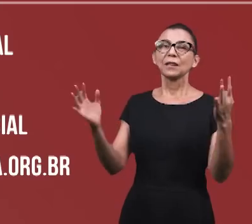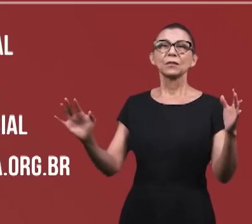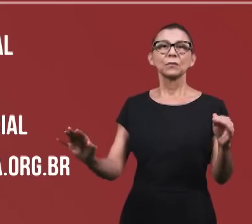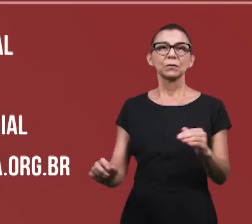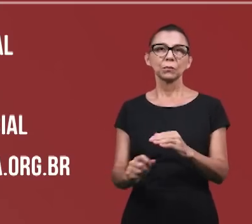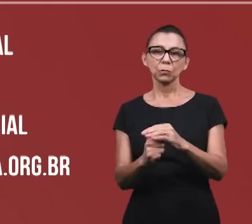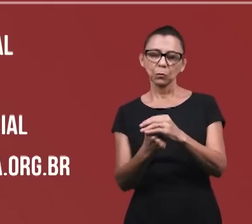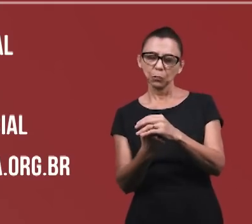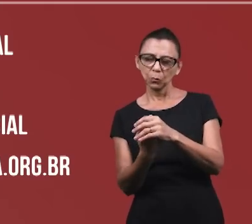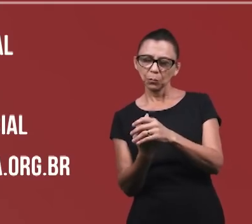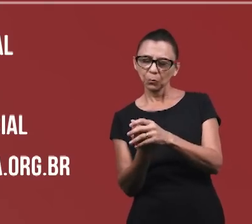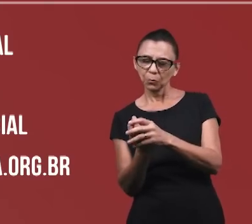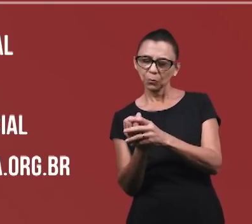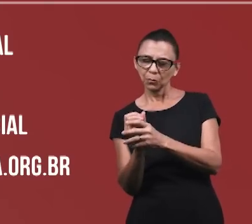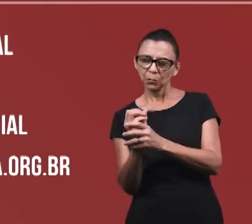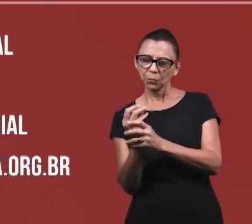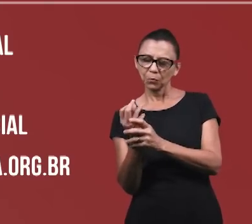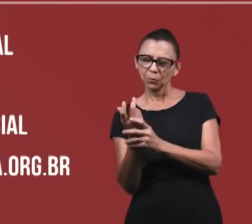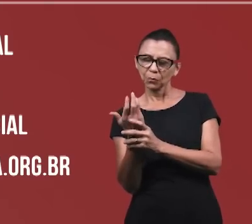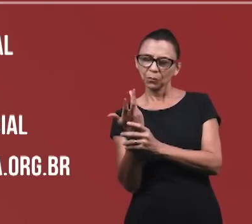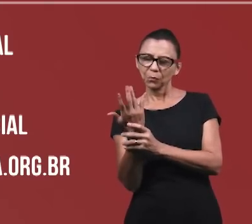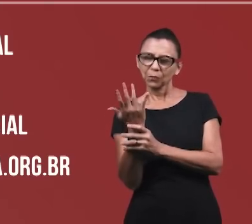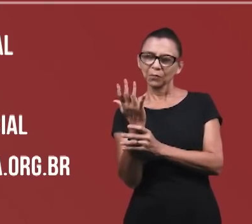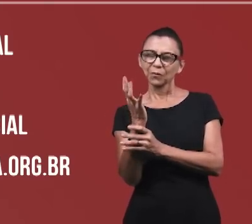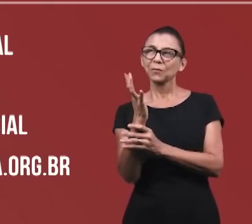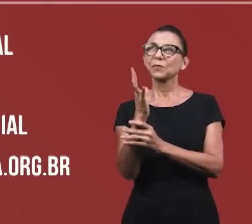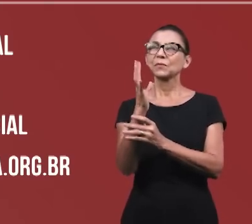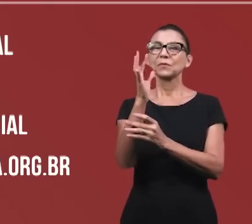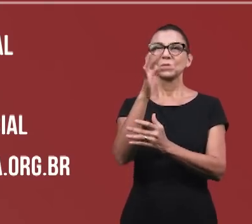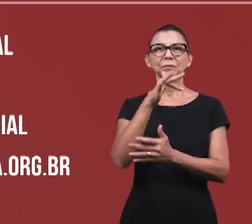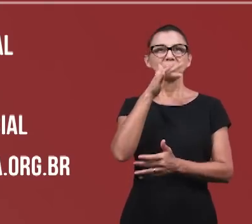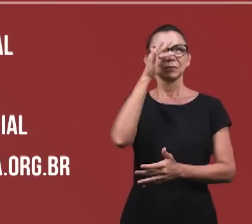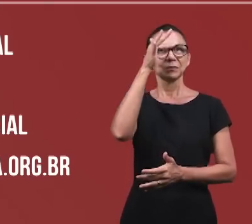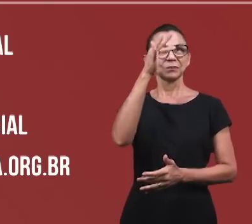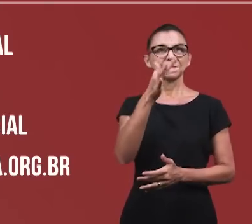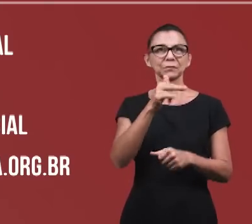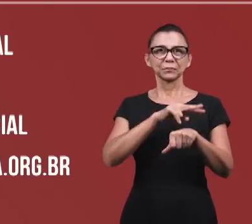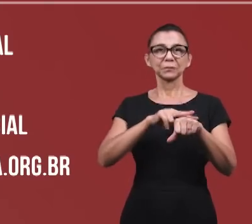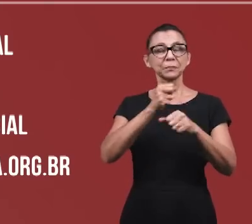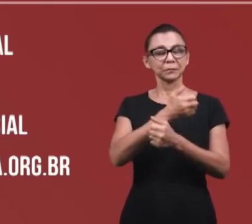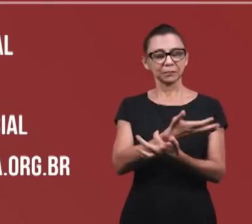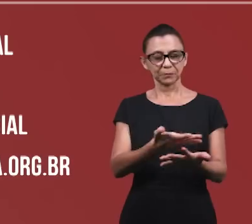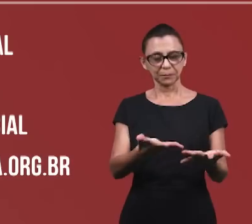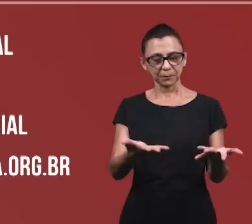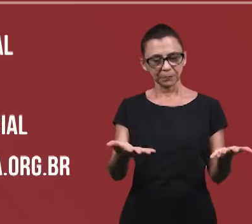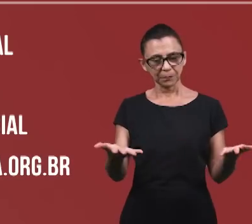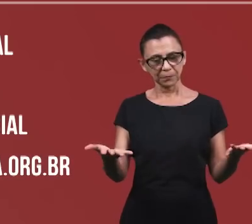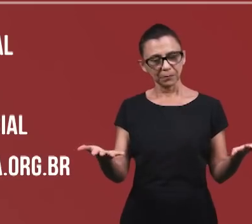Como uma flor pequena em teu